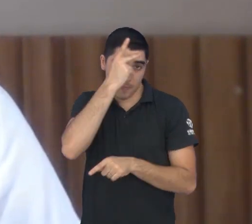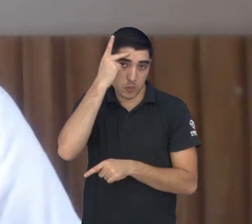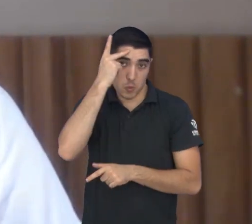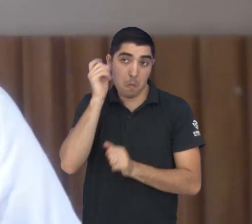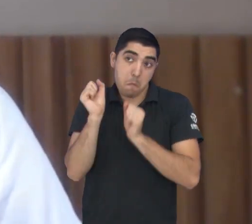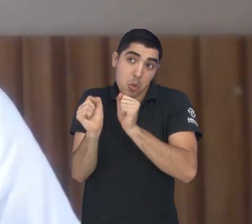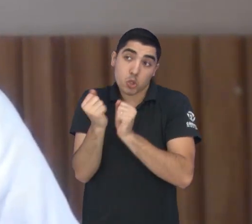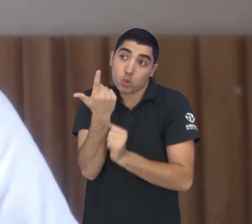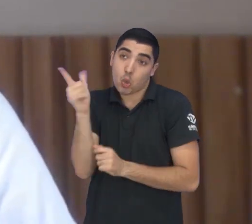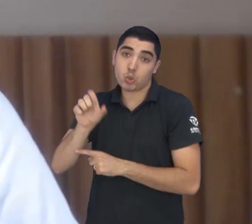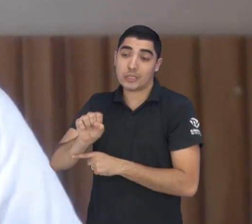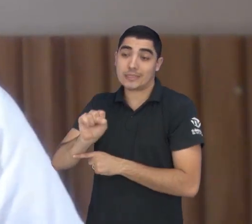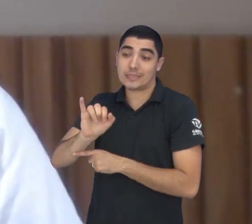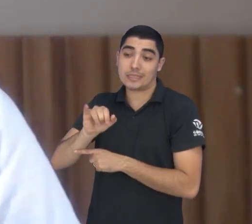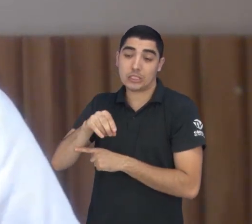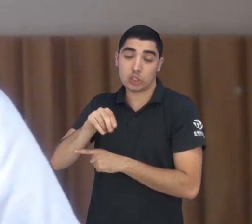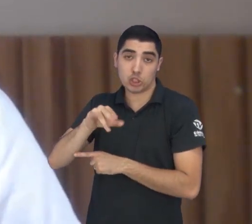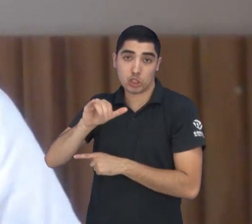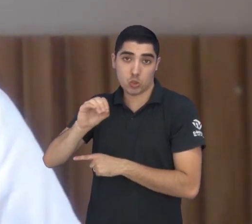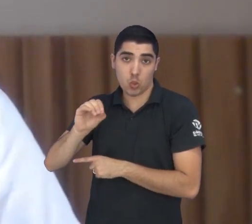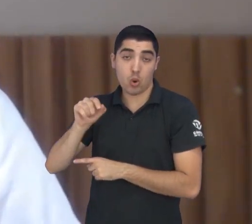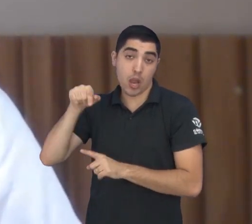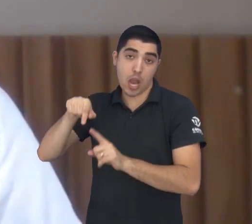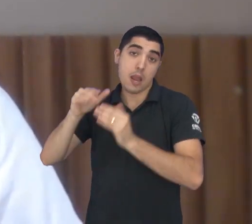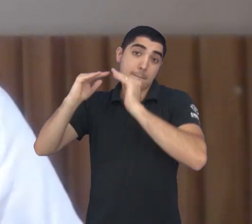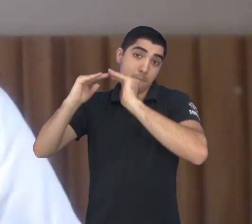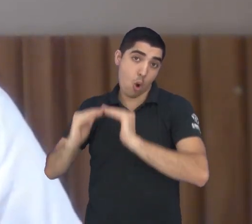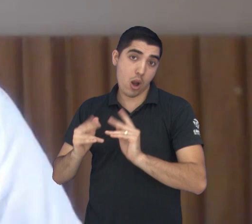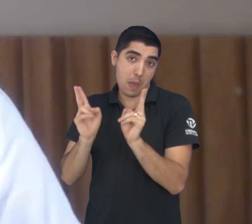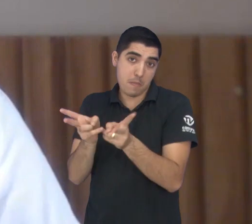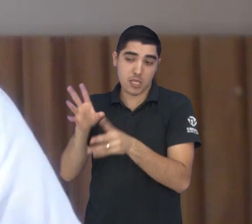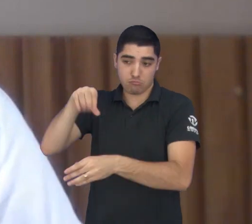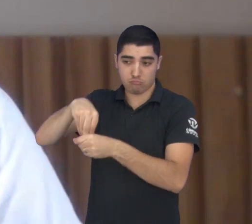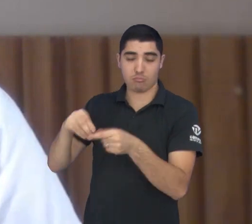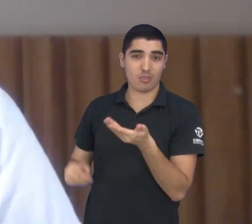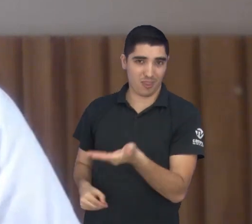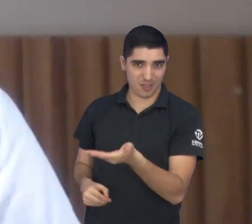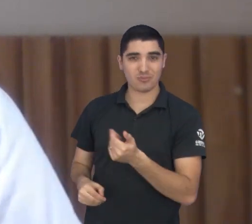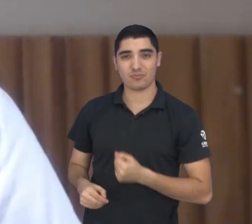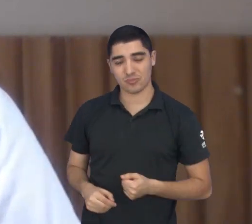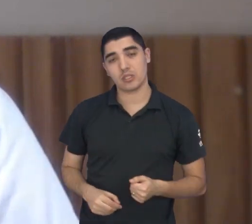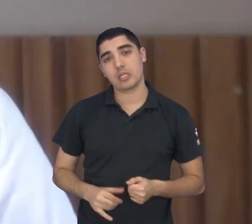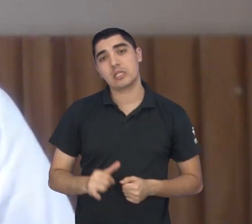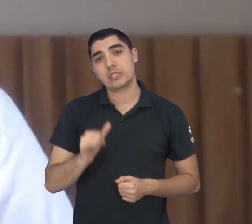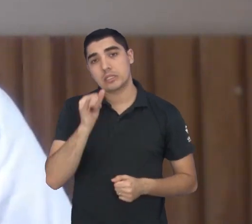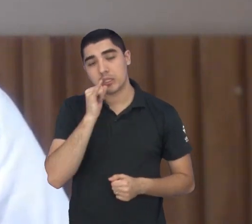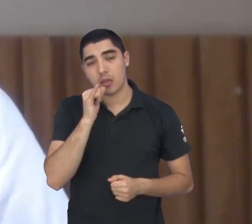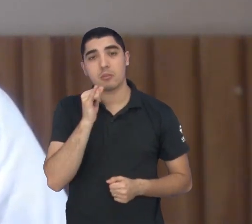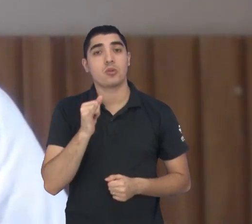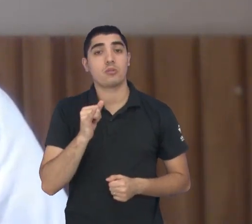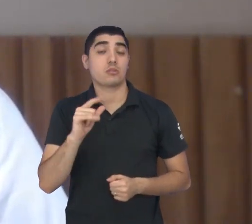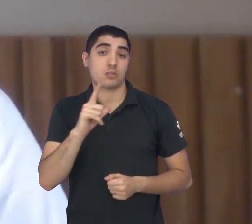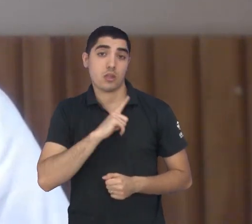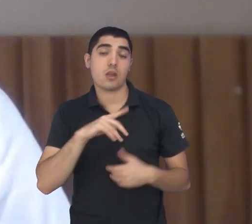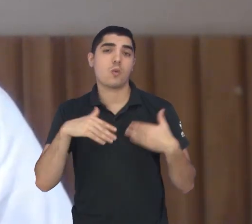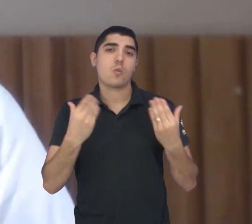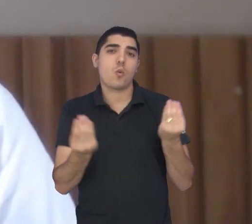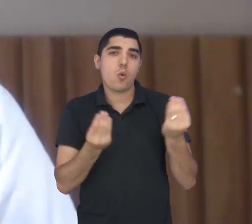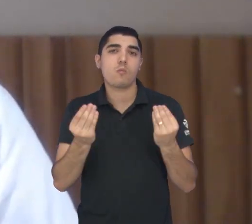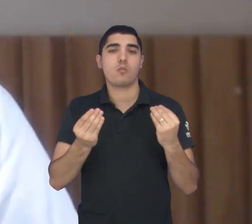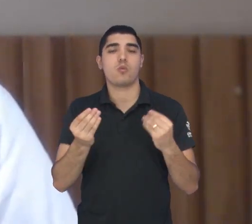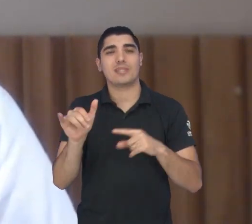gente tenta cada vez mais ter técnicas, ter formas de abordagem do que é se tratado em